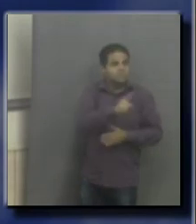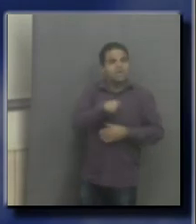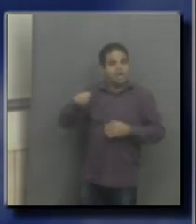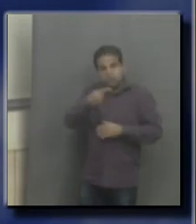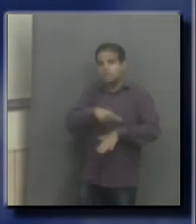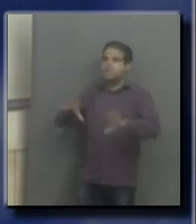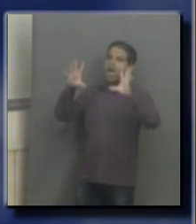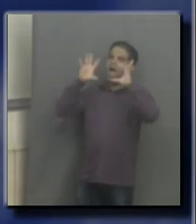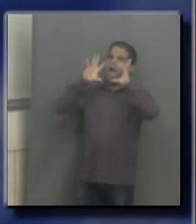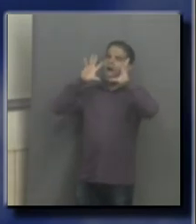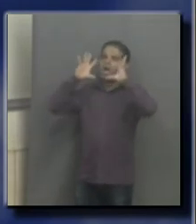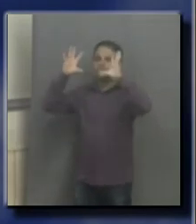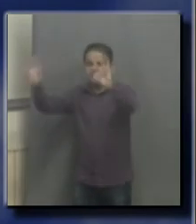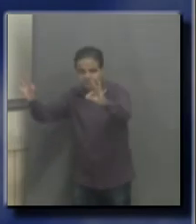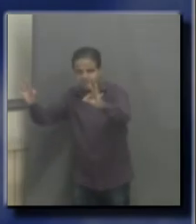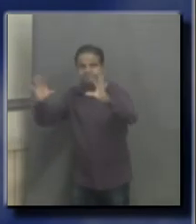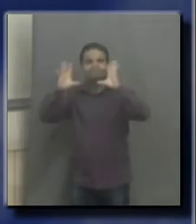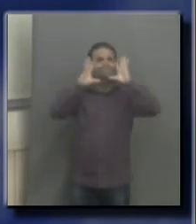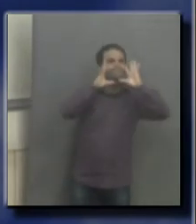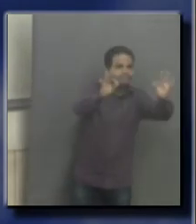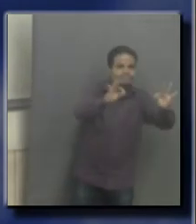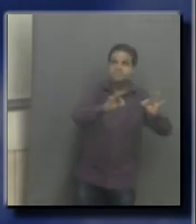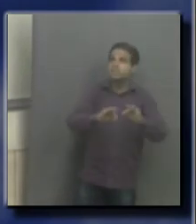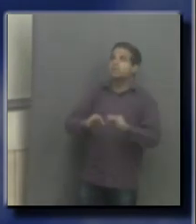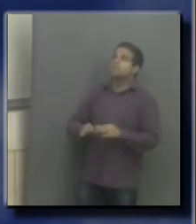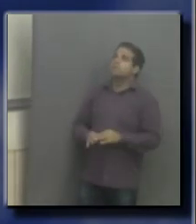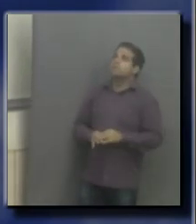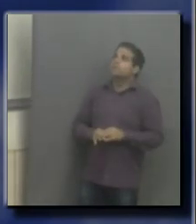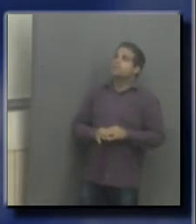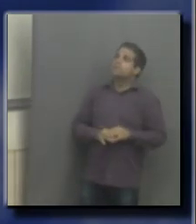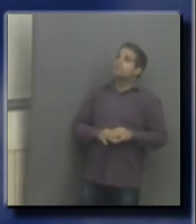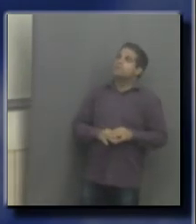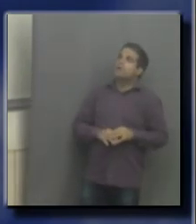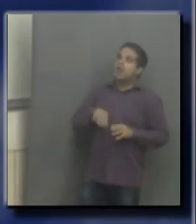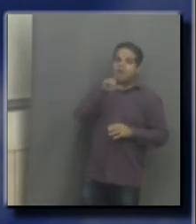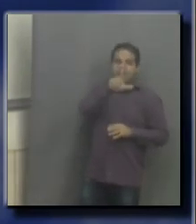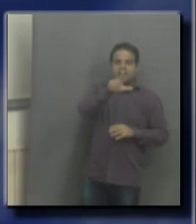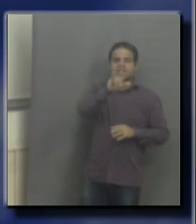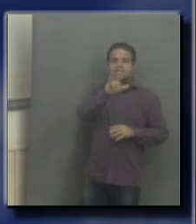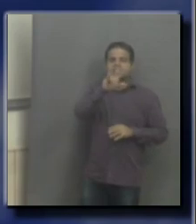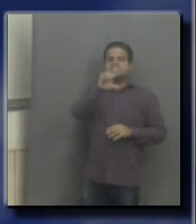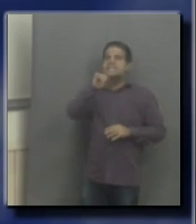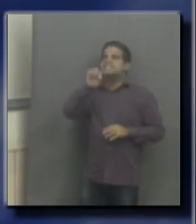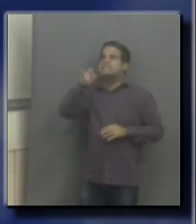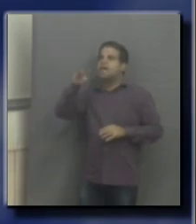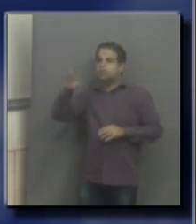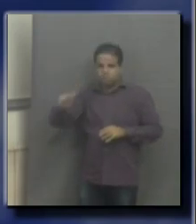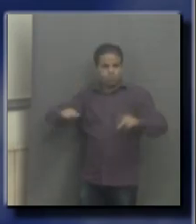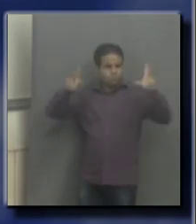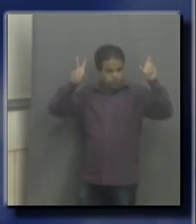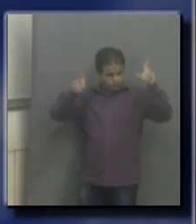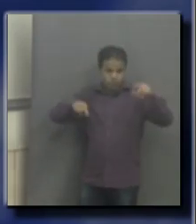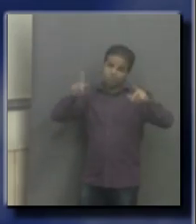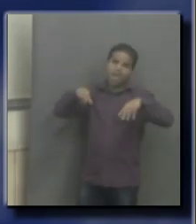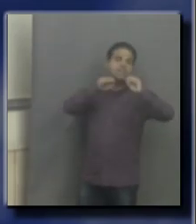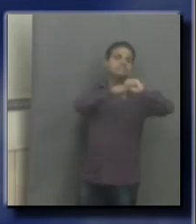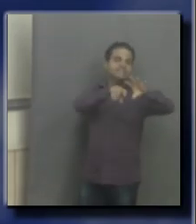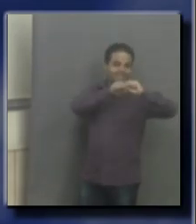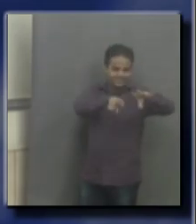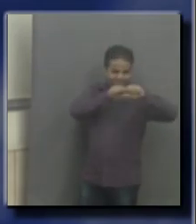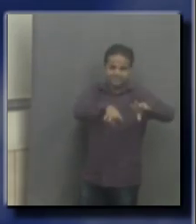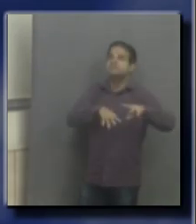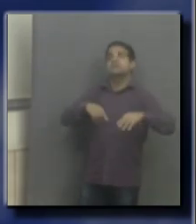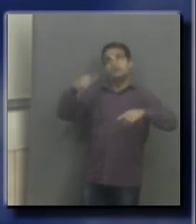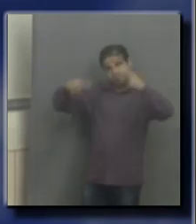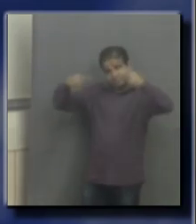nossa atenção. Tá? A licenciatura, eu acho que é um tema que vai precisar ser rediscutido. Nós temos aí o nosso